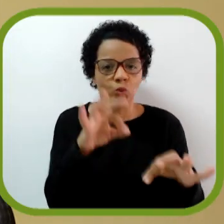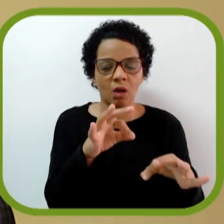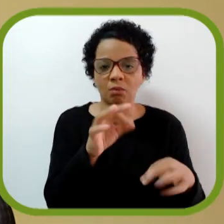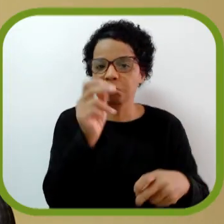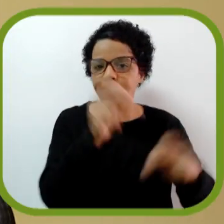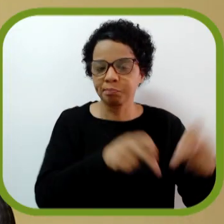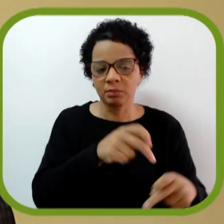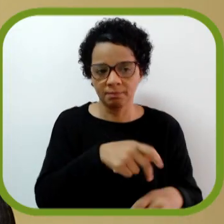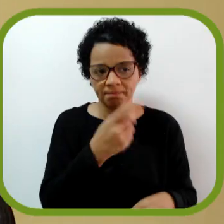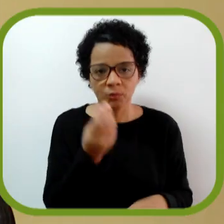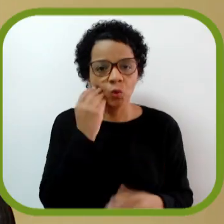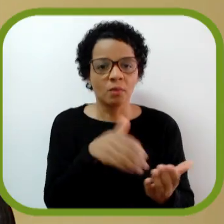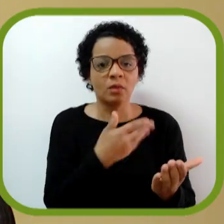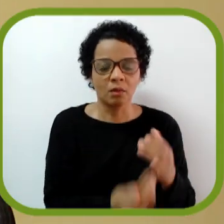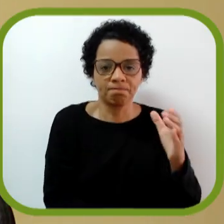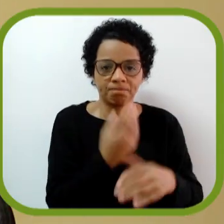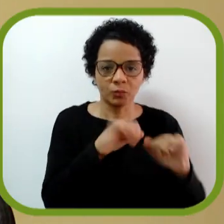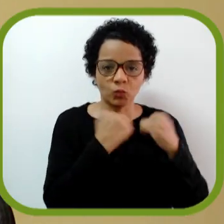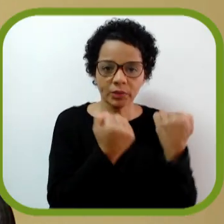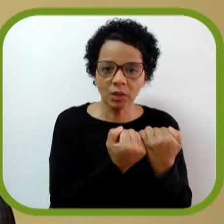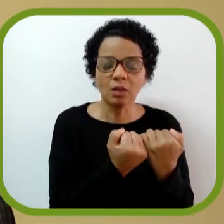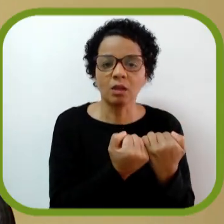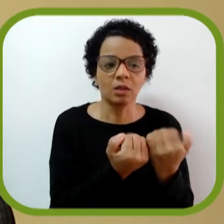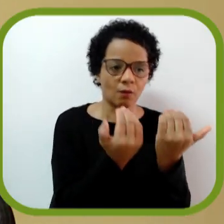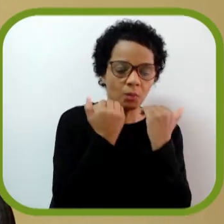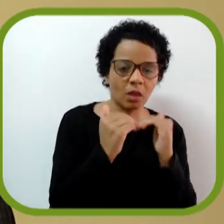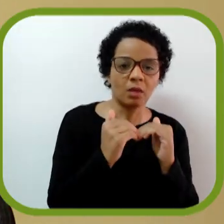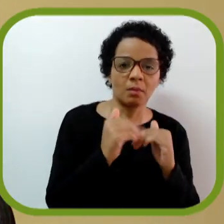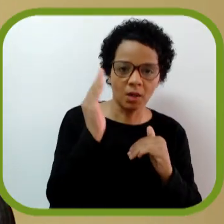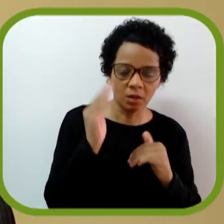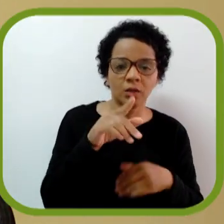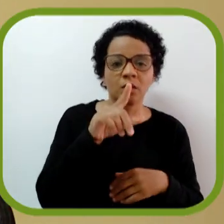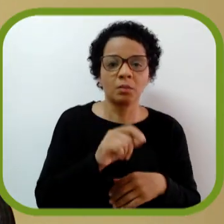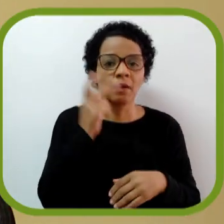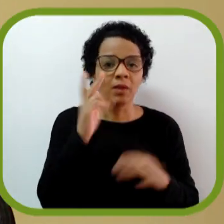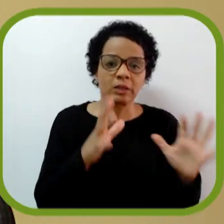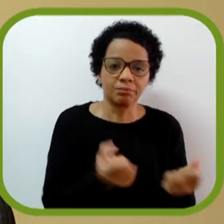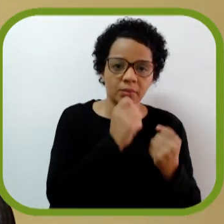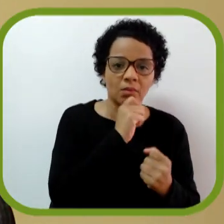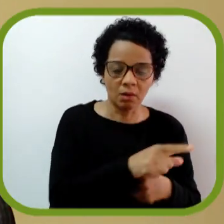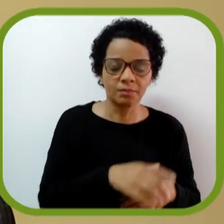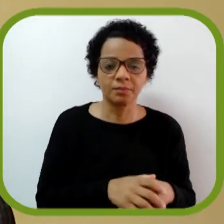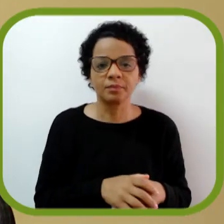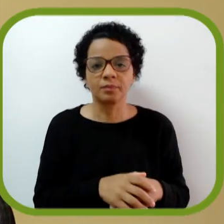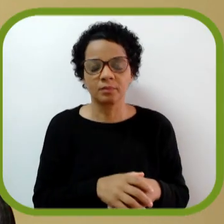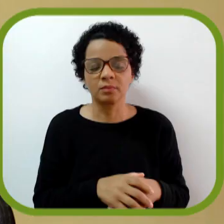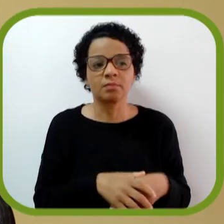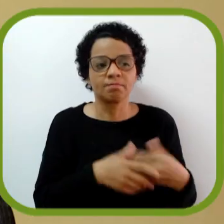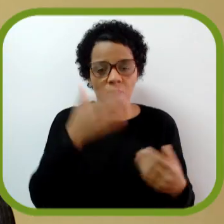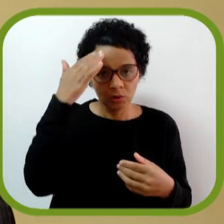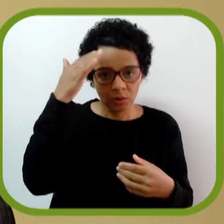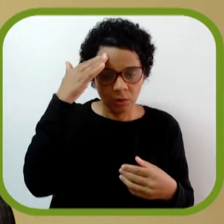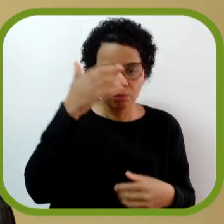catástrofe natural. Esta consciencialização permite a criação de uma sociedade mais informada, podendo mesmo até vir a salvar vidas. Como